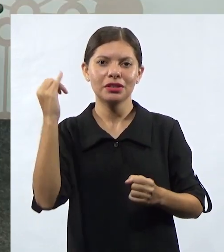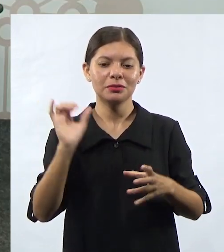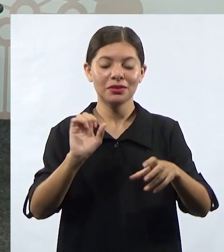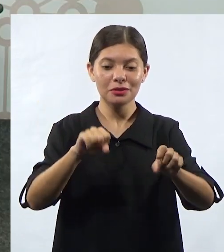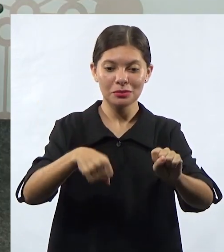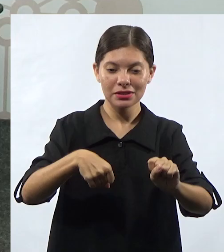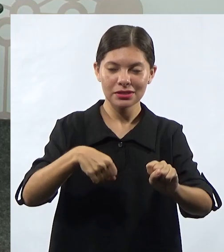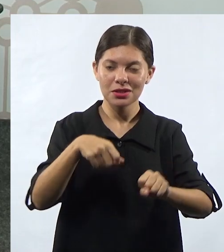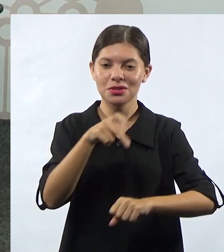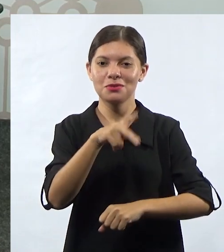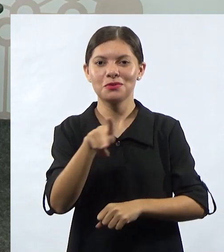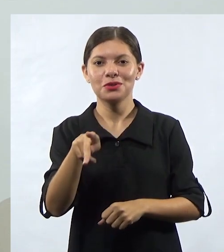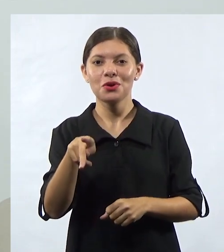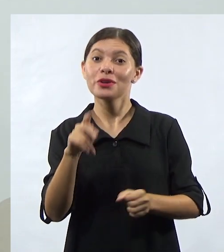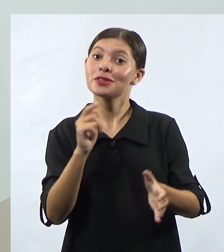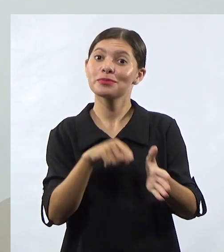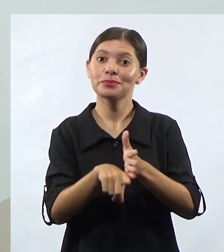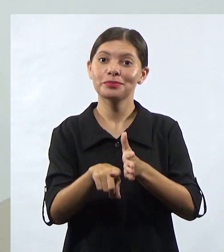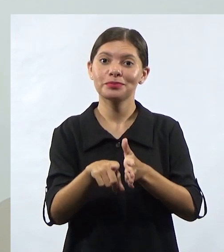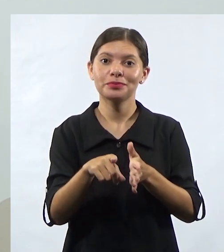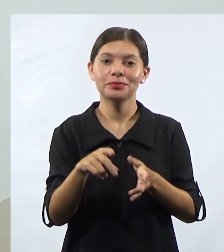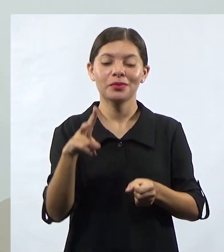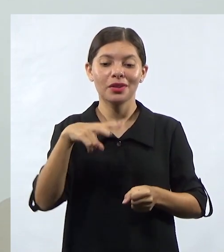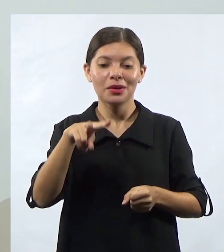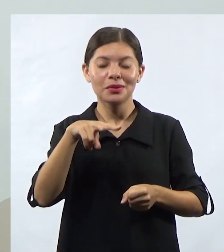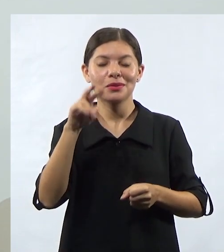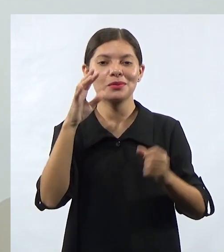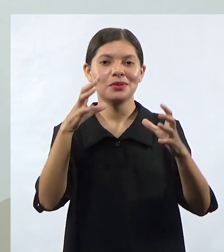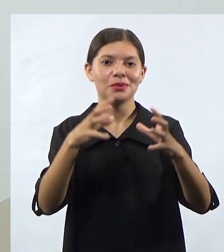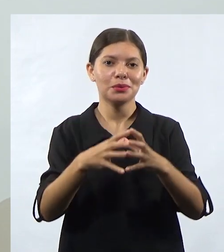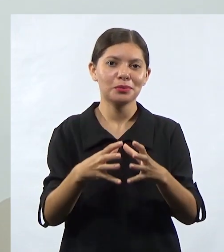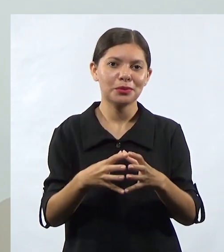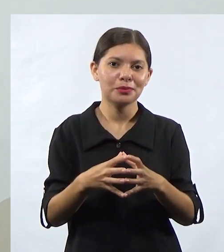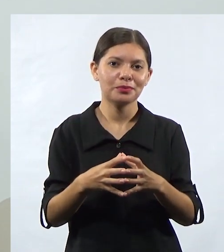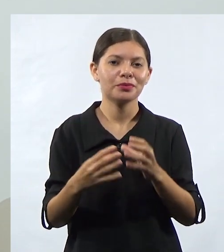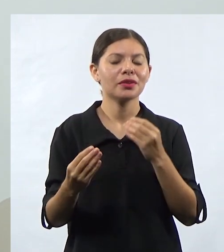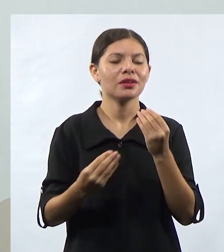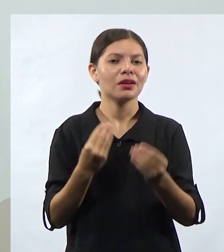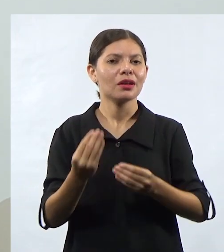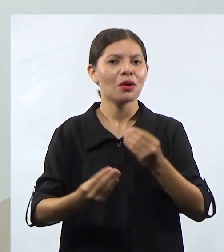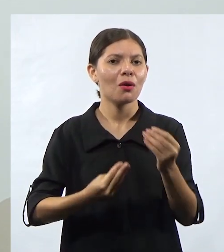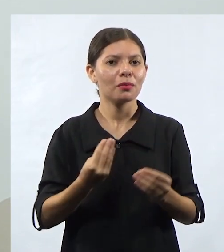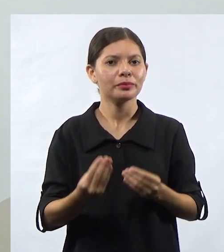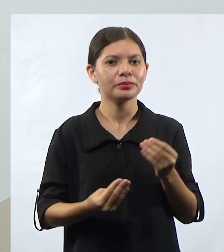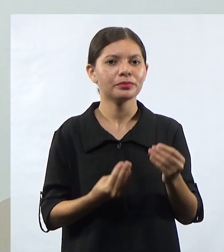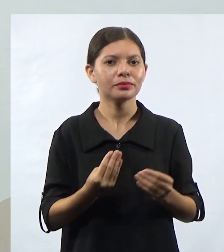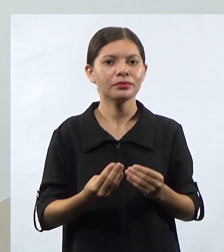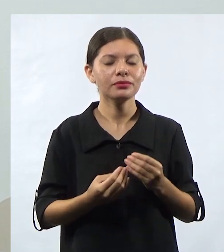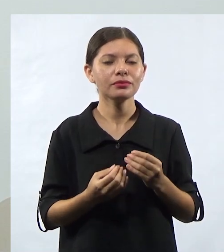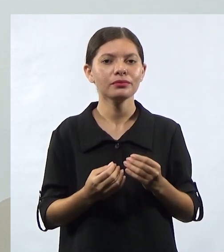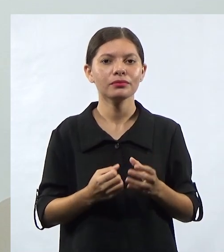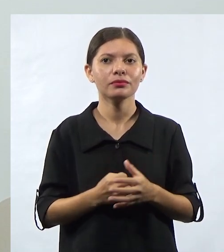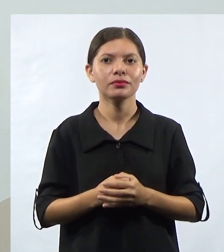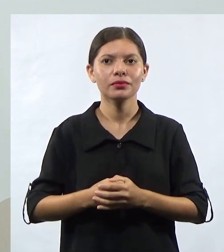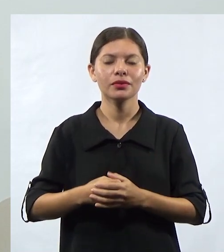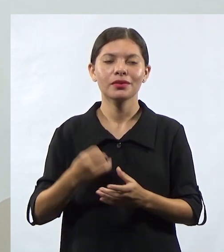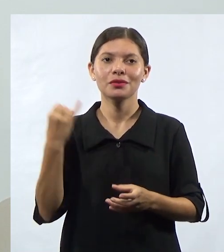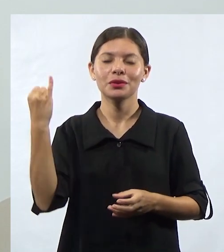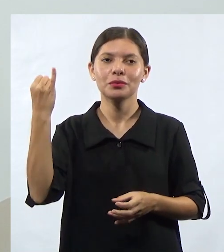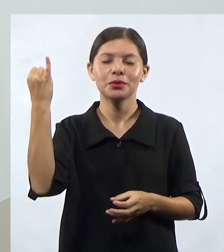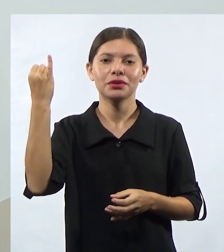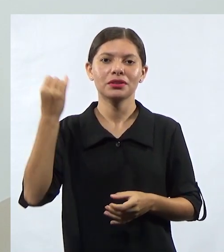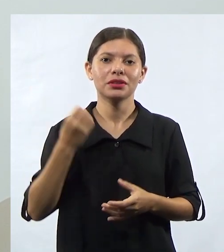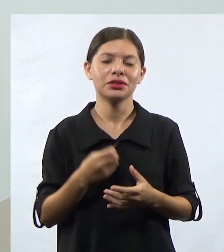Um dos pontos da atividade integrada. Sim, mas como é que ela foi importante para a formação dos professores